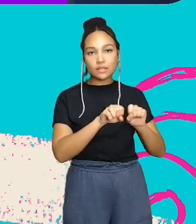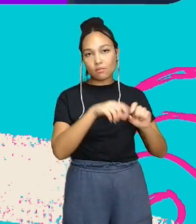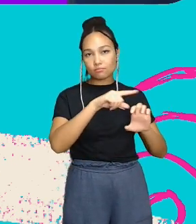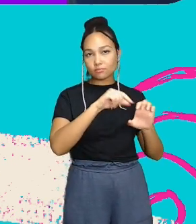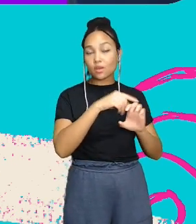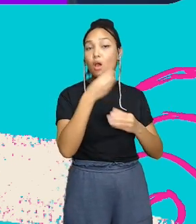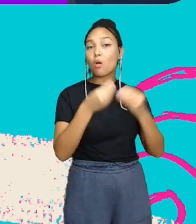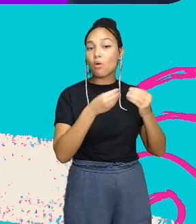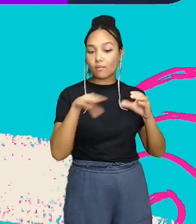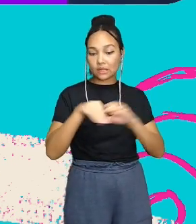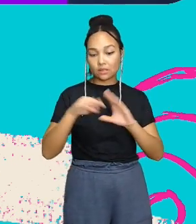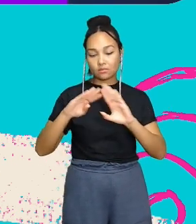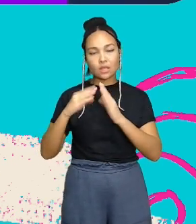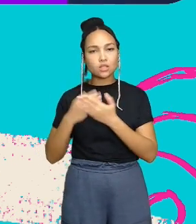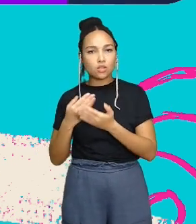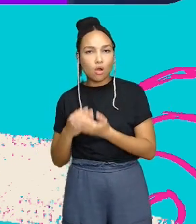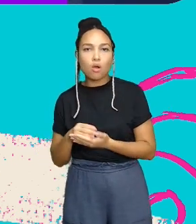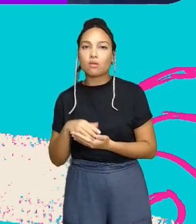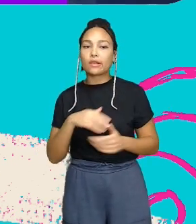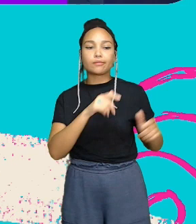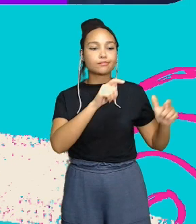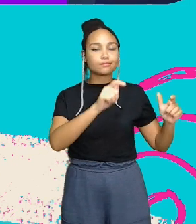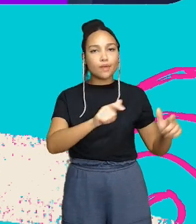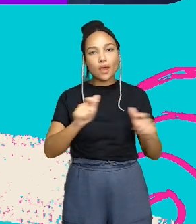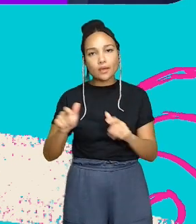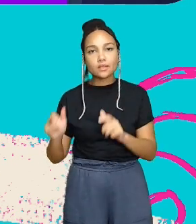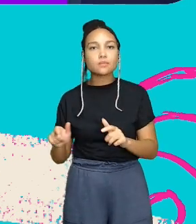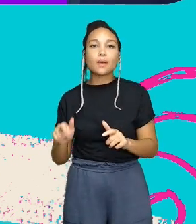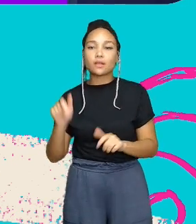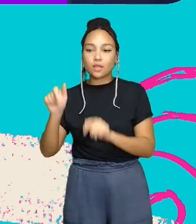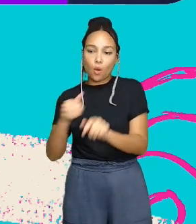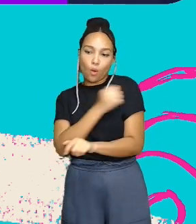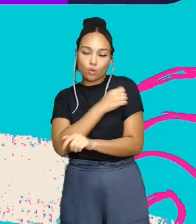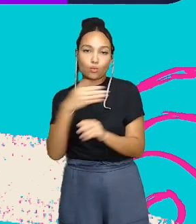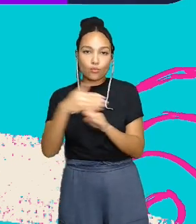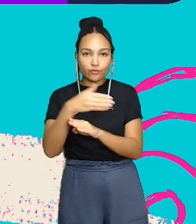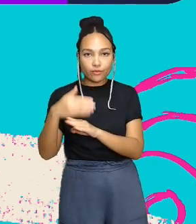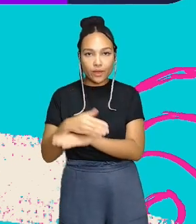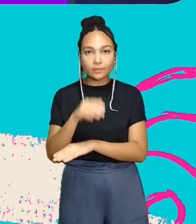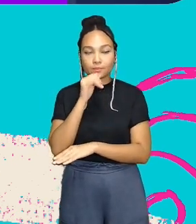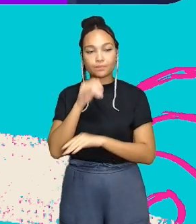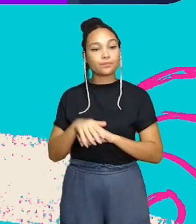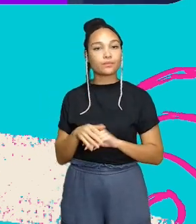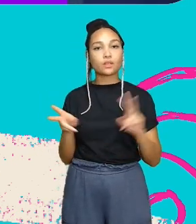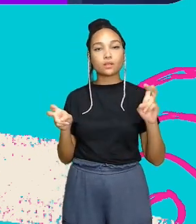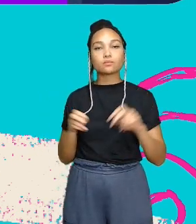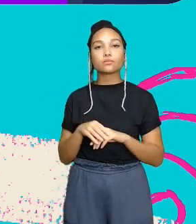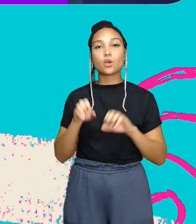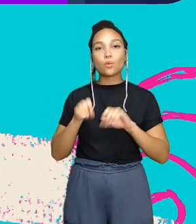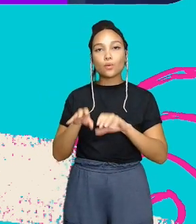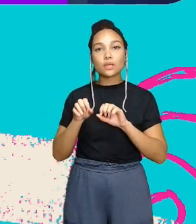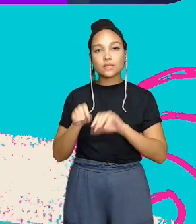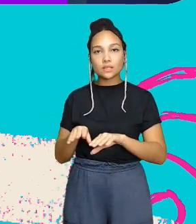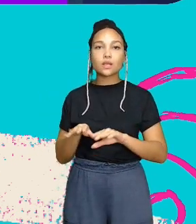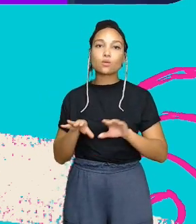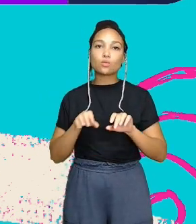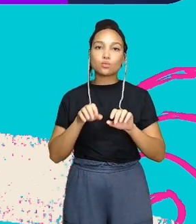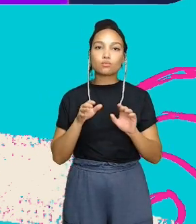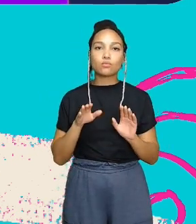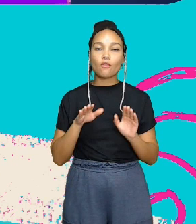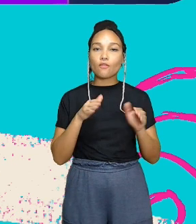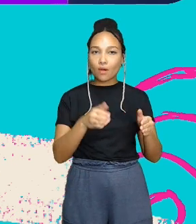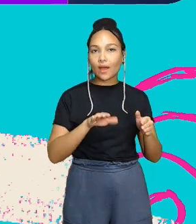da escola, nos espaços que o estudante ele vive, né? O ensino de temas voltados à atividade empreendedora no ensino